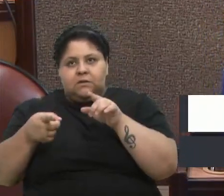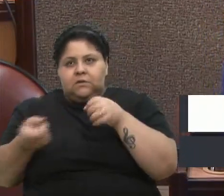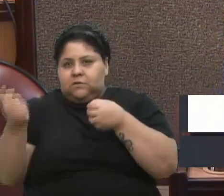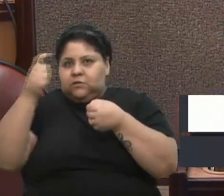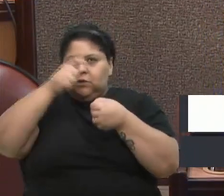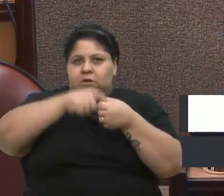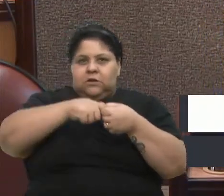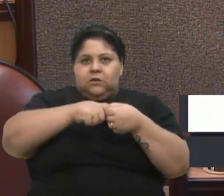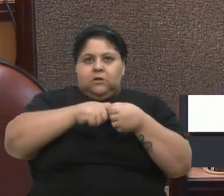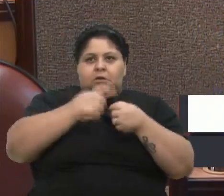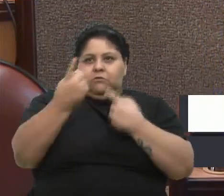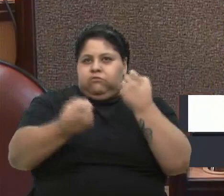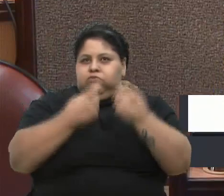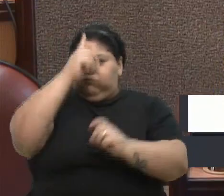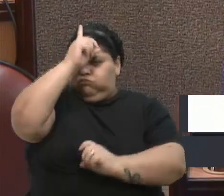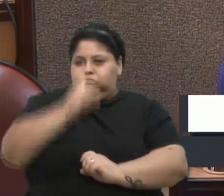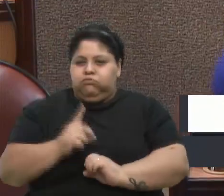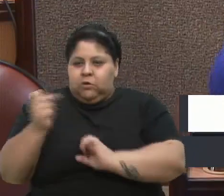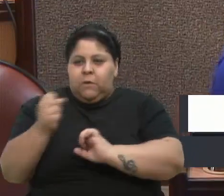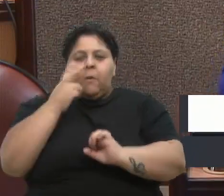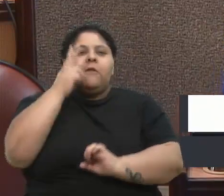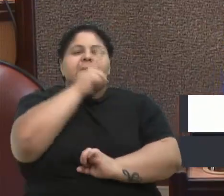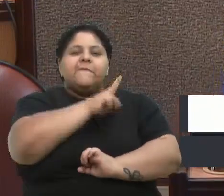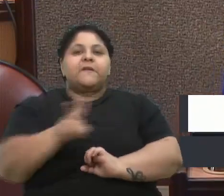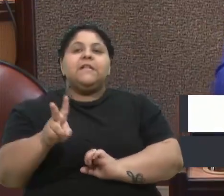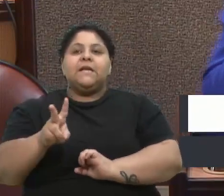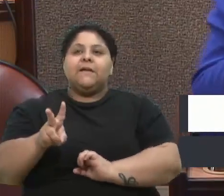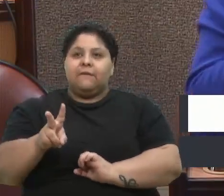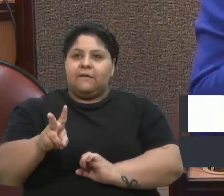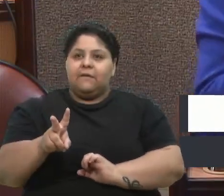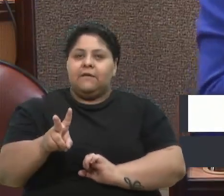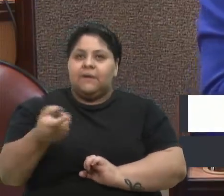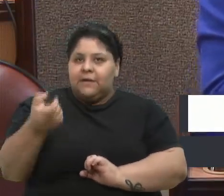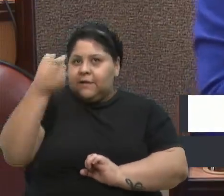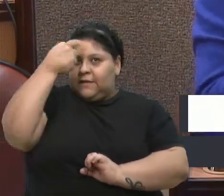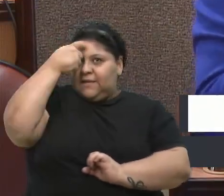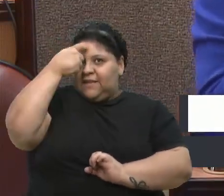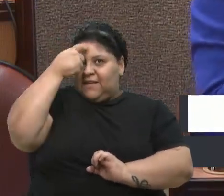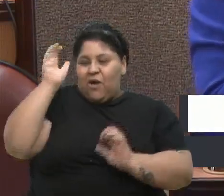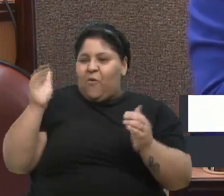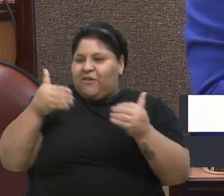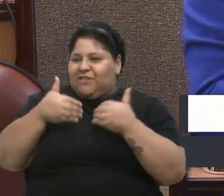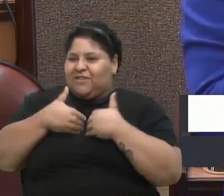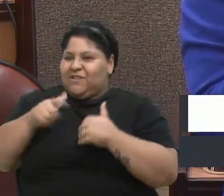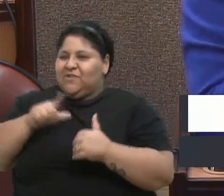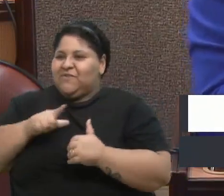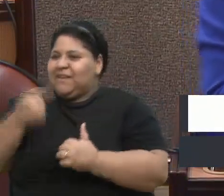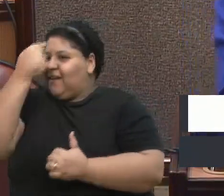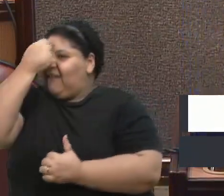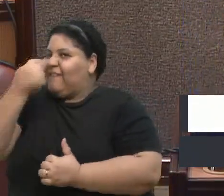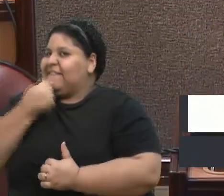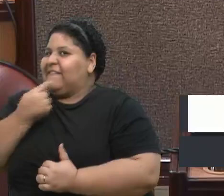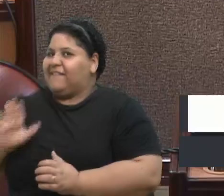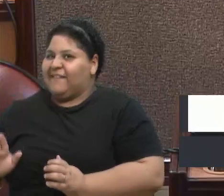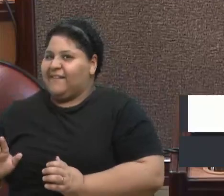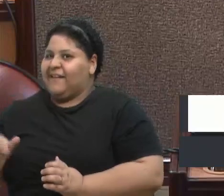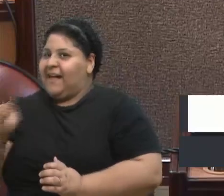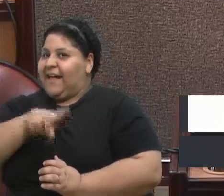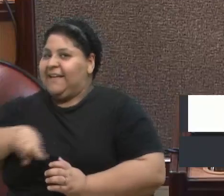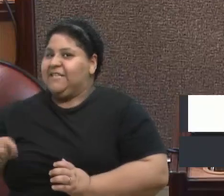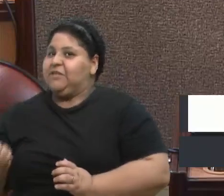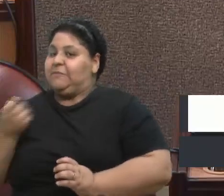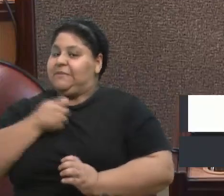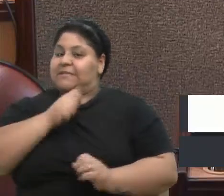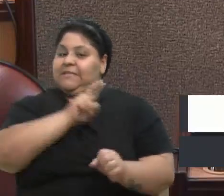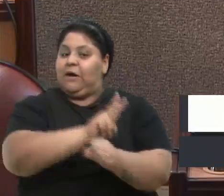que são facilmente visualizadas e compreendidas, o autismo não tem face. E por isso a gente precisa cuidar,